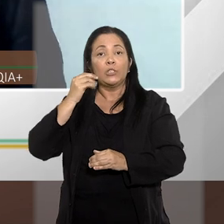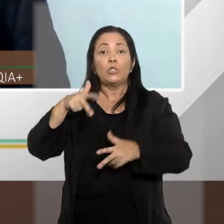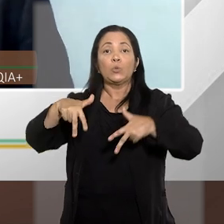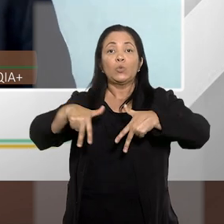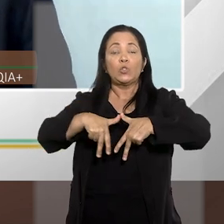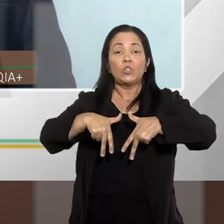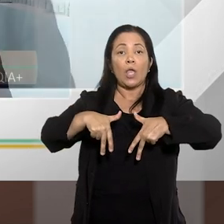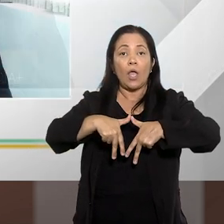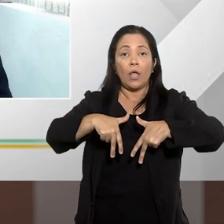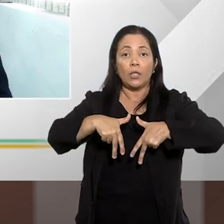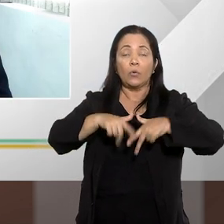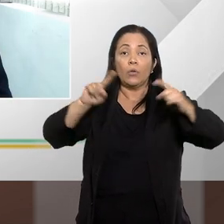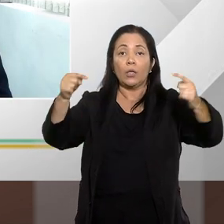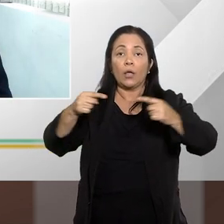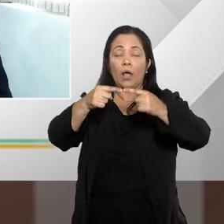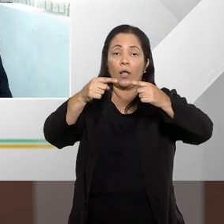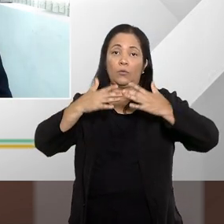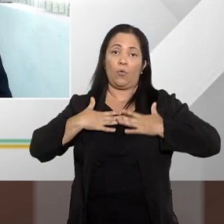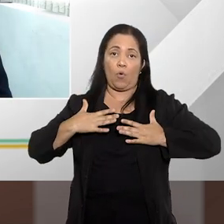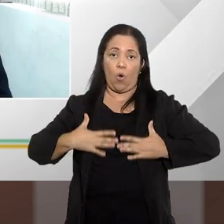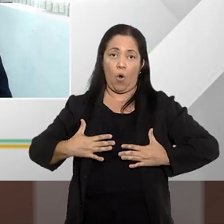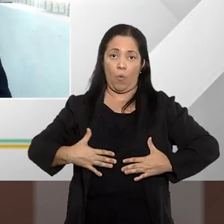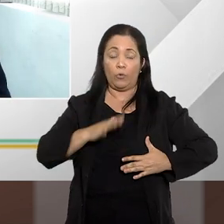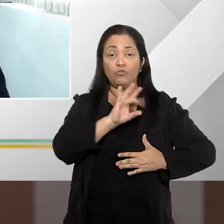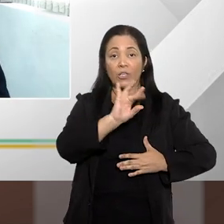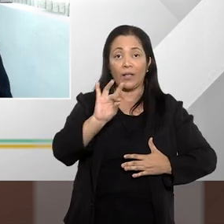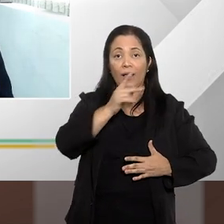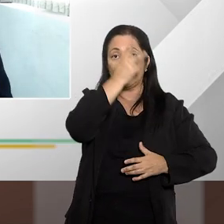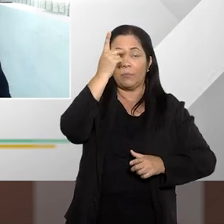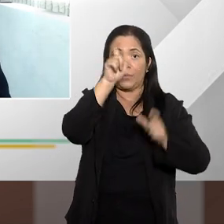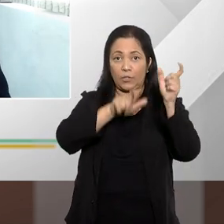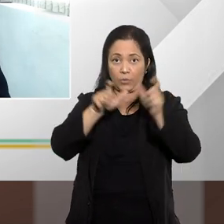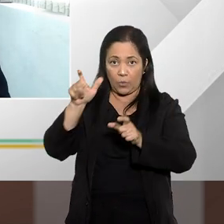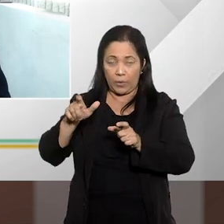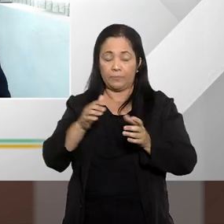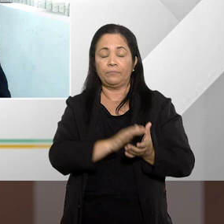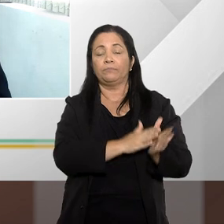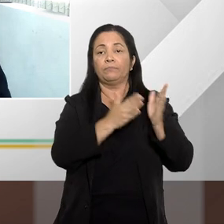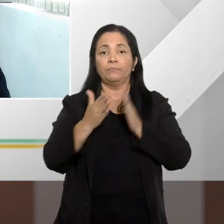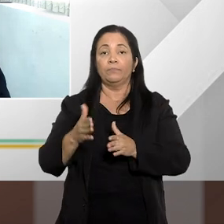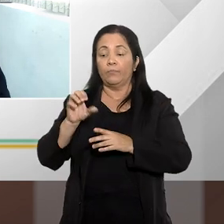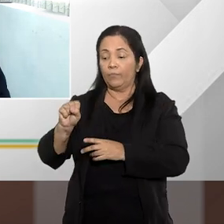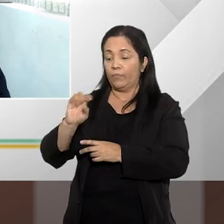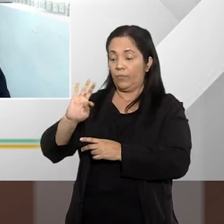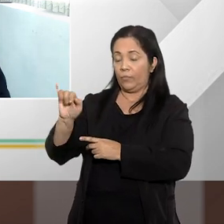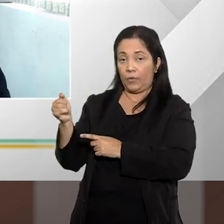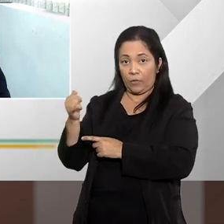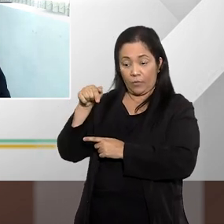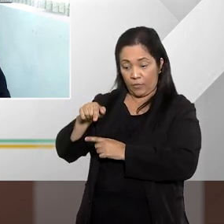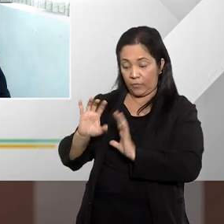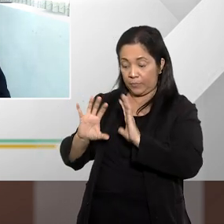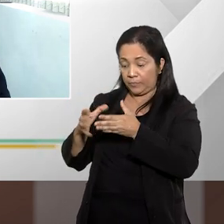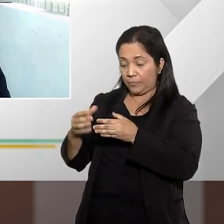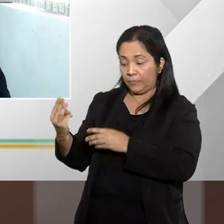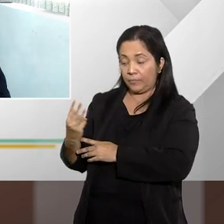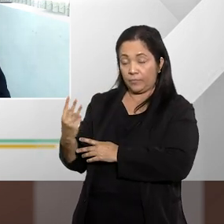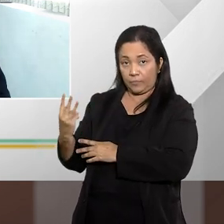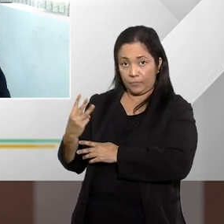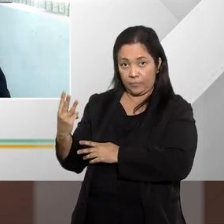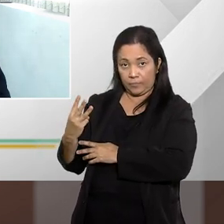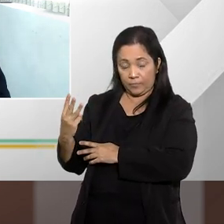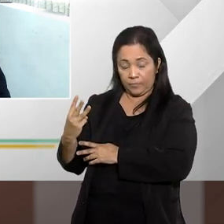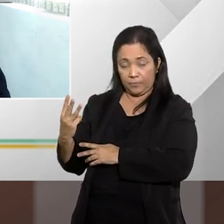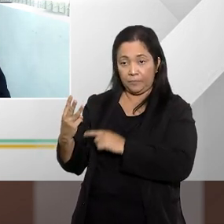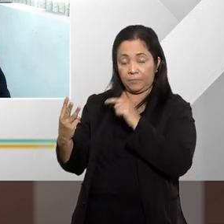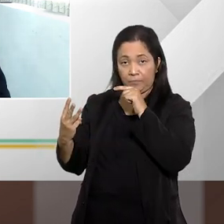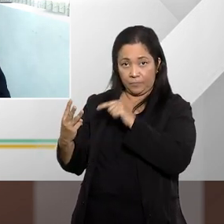ali no seu corpo, né? Entendi, Iago. Então, a terceira turma aqui do STJ, ainda falando sobre justiça sendo feita, né? A